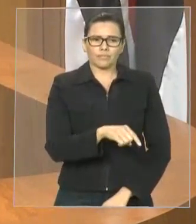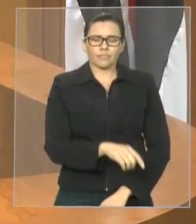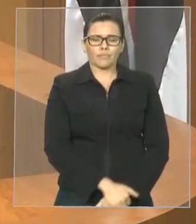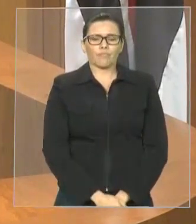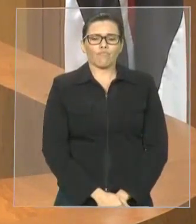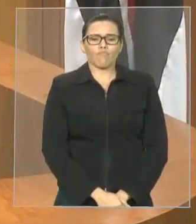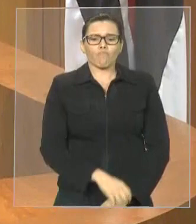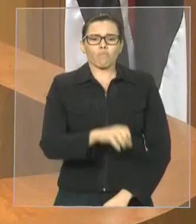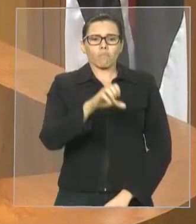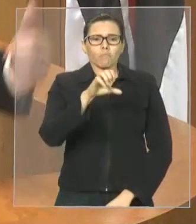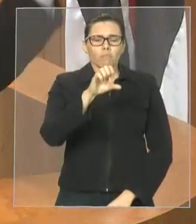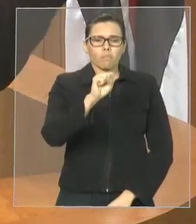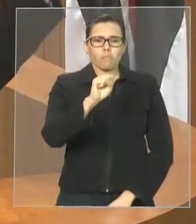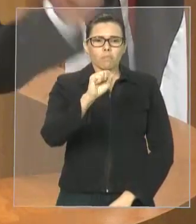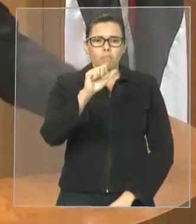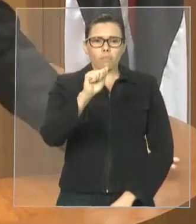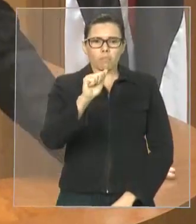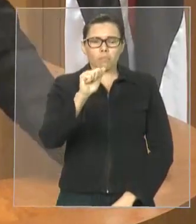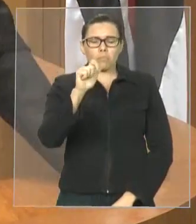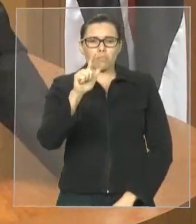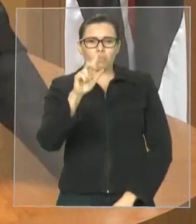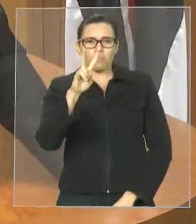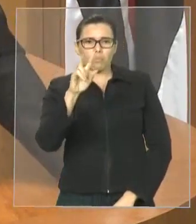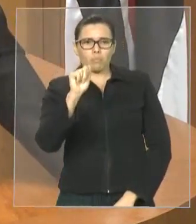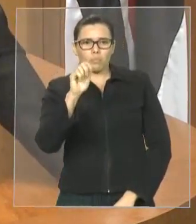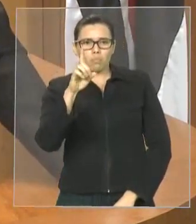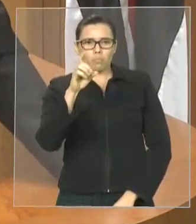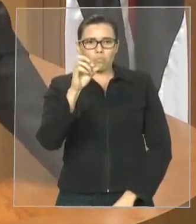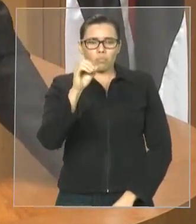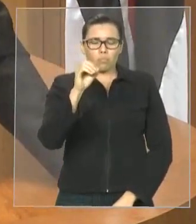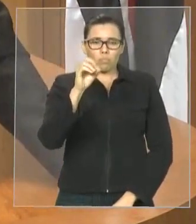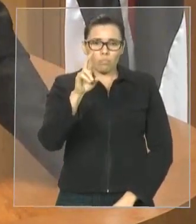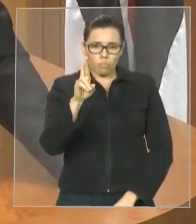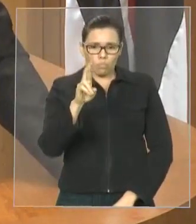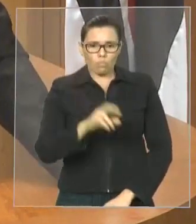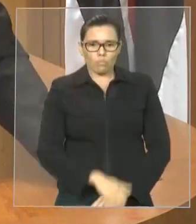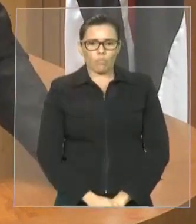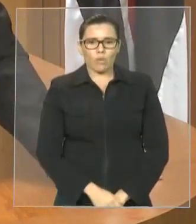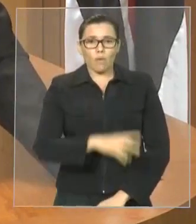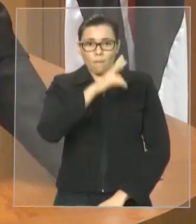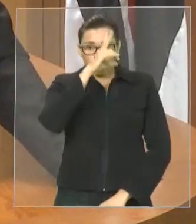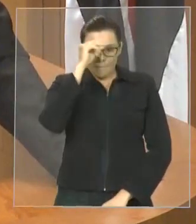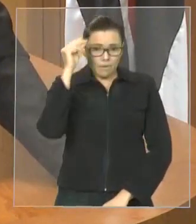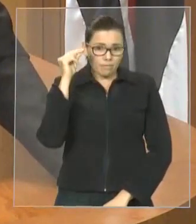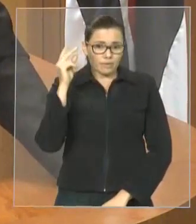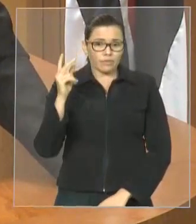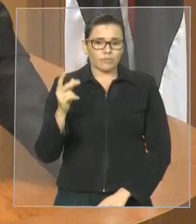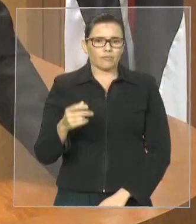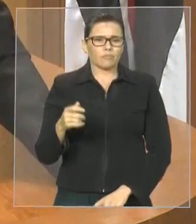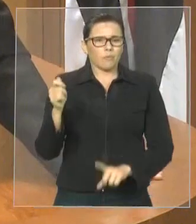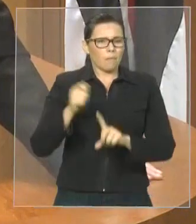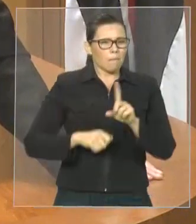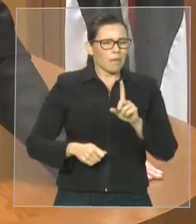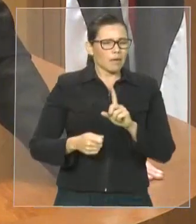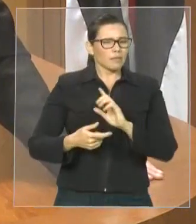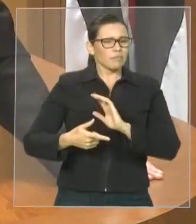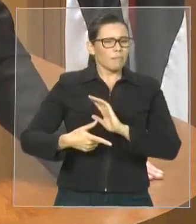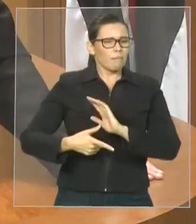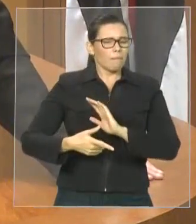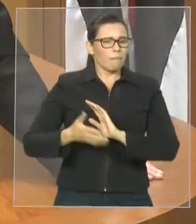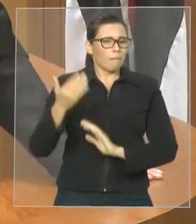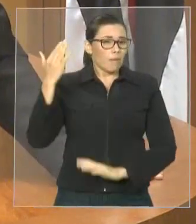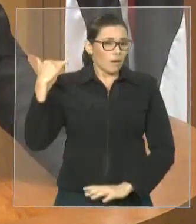e senhoras, o prefeito anunciou há um mês atrás investimentos com recursos próprios da prefeitura de